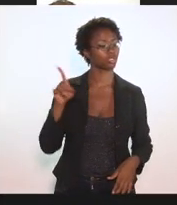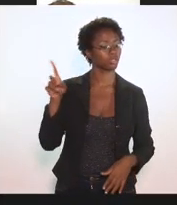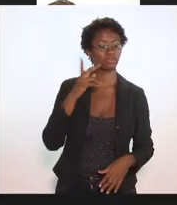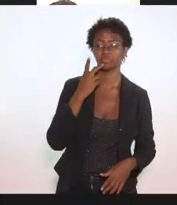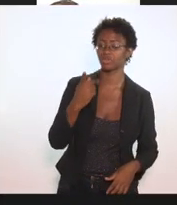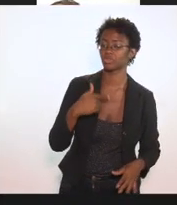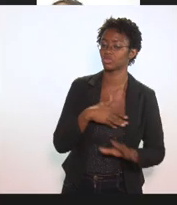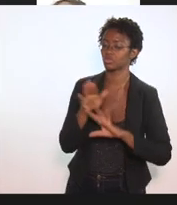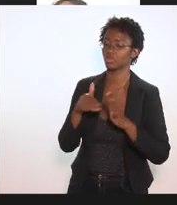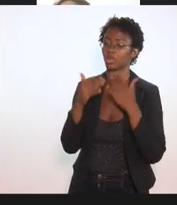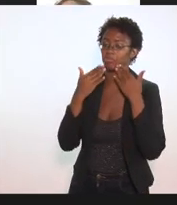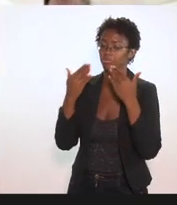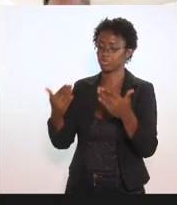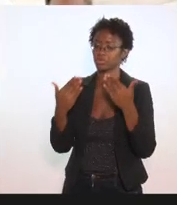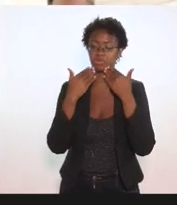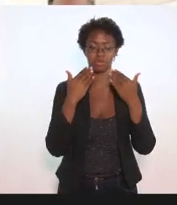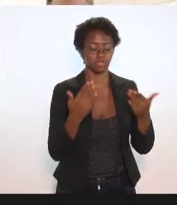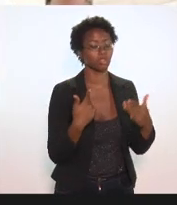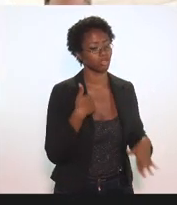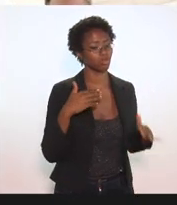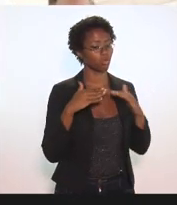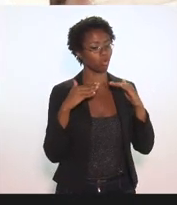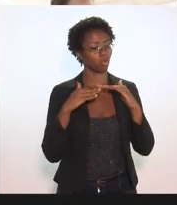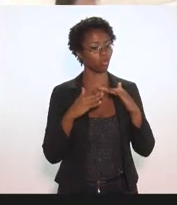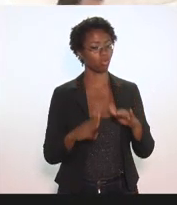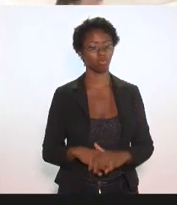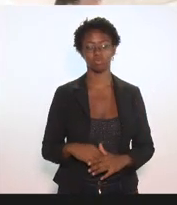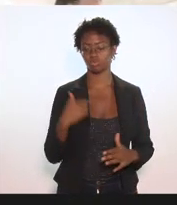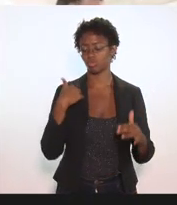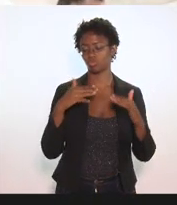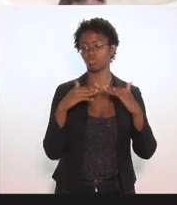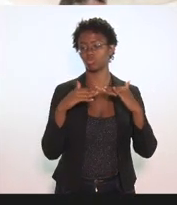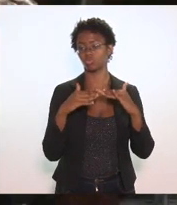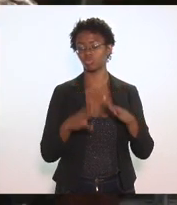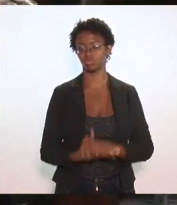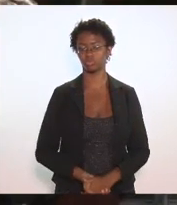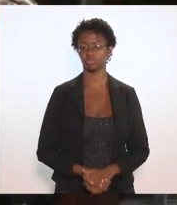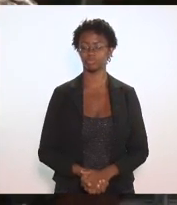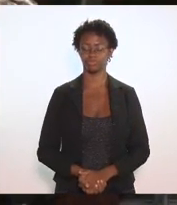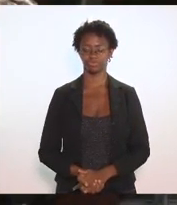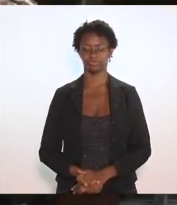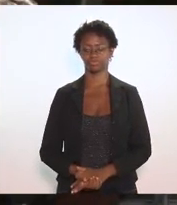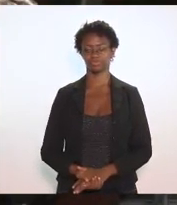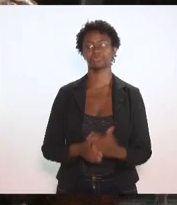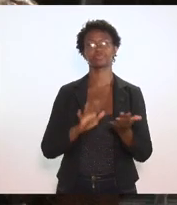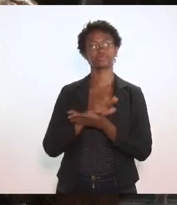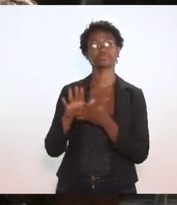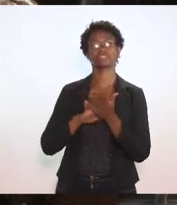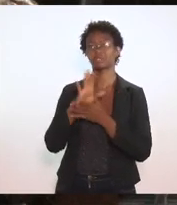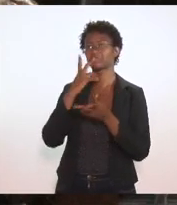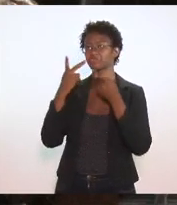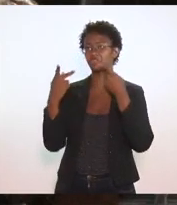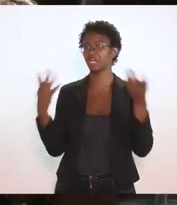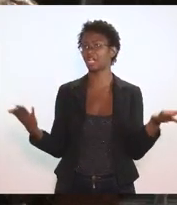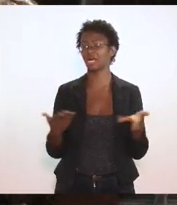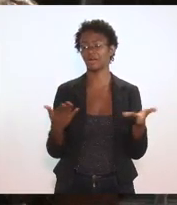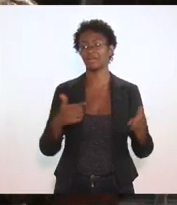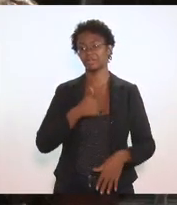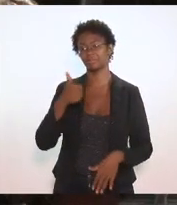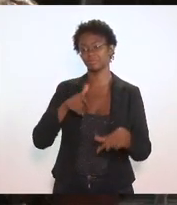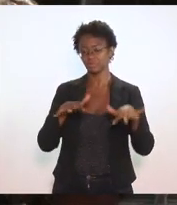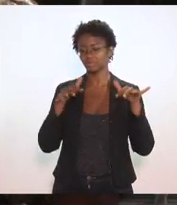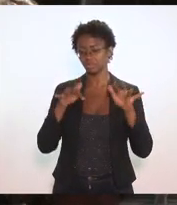foi apresentado aqui, para voto sim. Voto favorável. Nada mais a tratar na primeira sessão extraordinária,